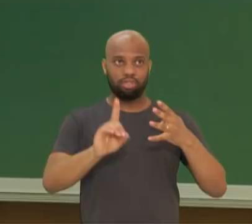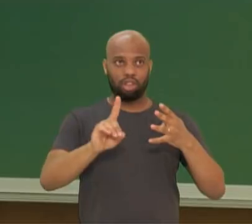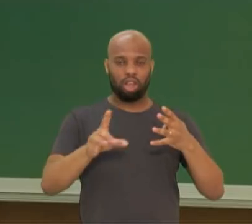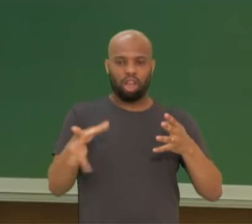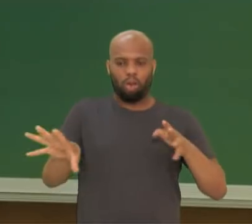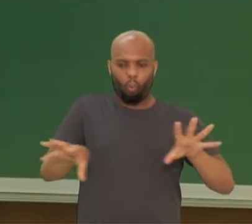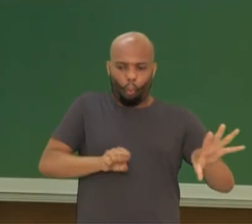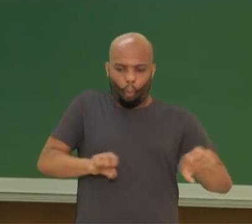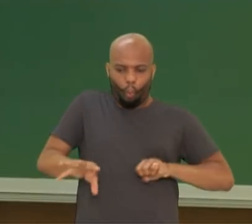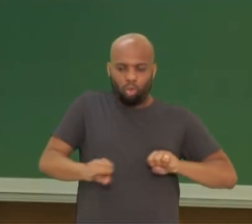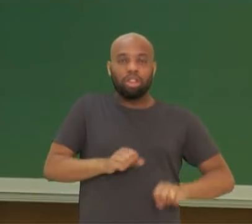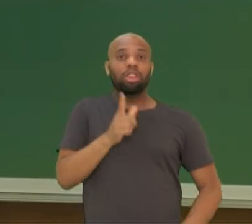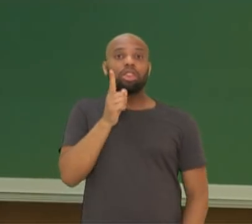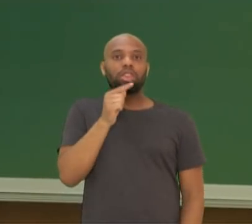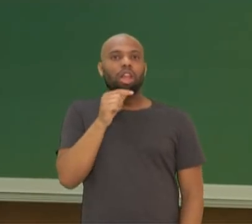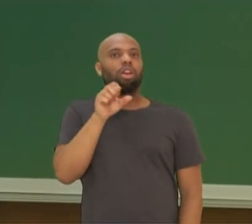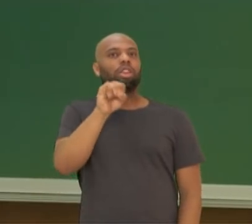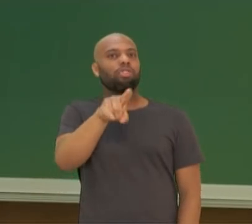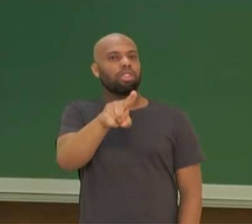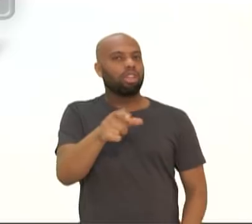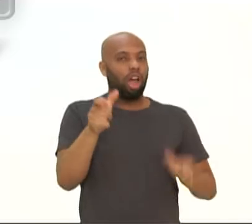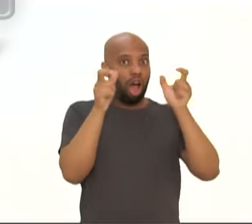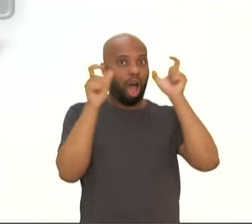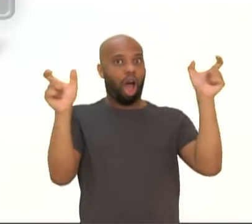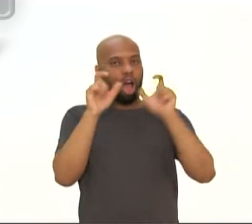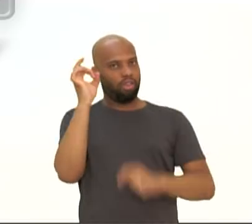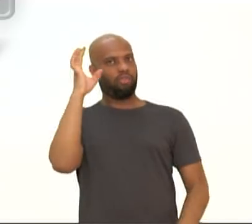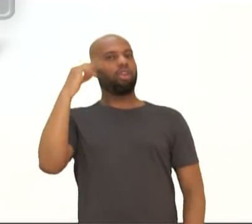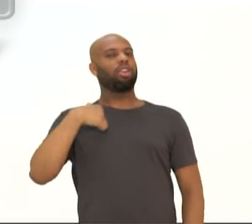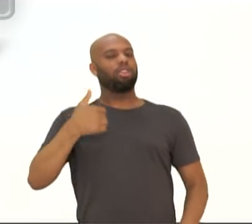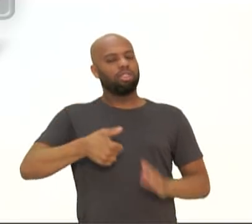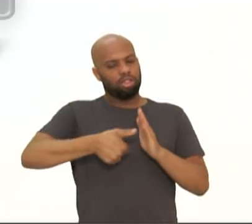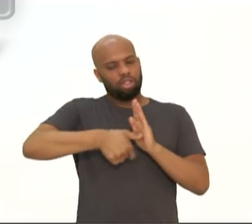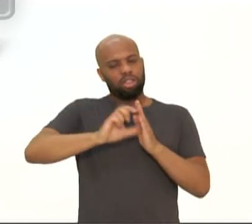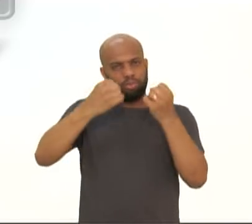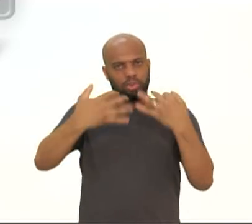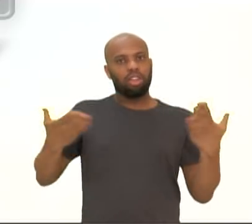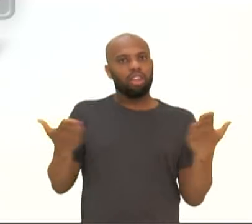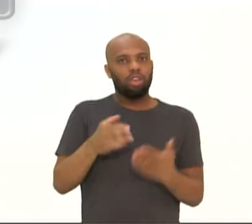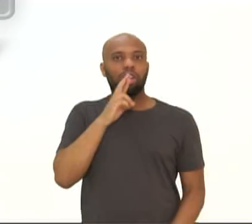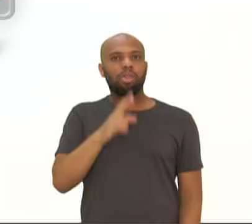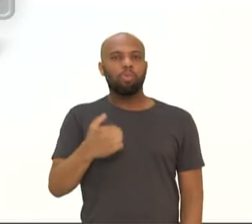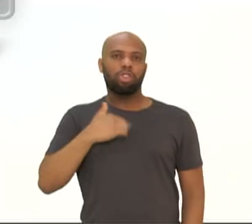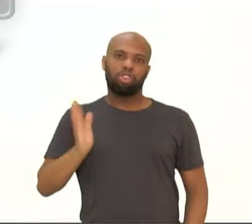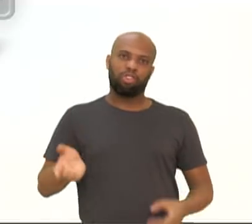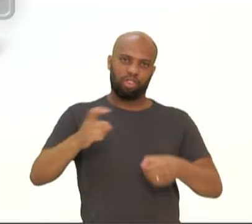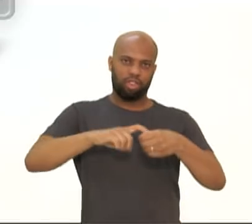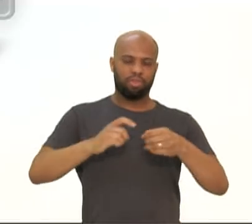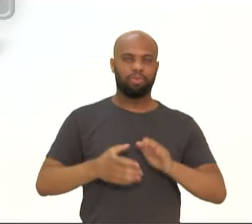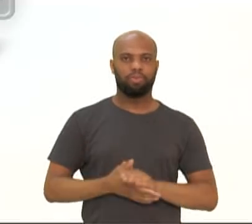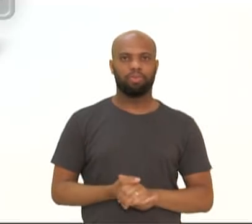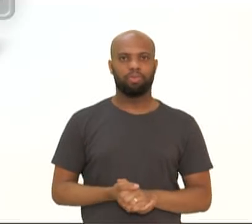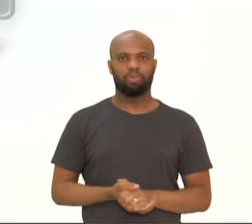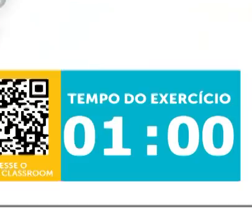de água. Se você prestou atenção, tá fácil, porque eu acabei de explicar sobre ele. Responde aí.